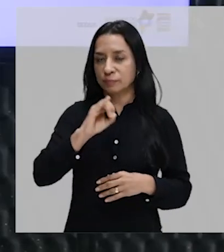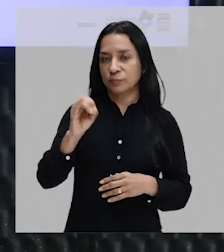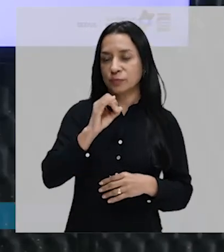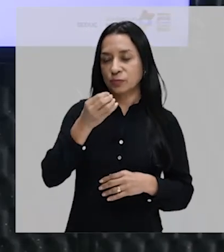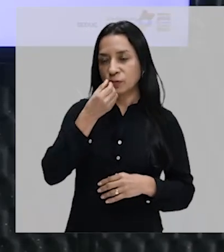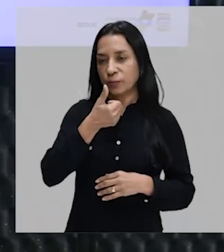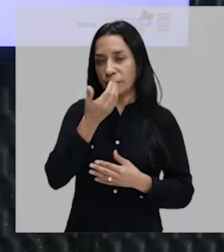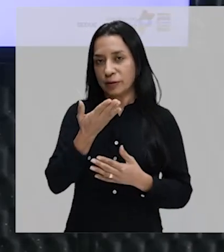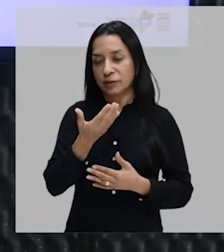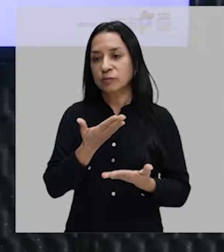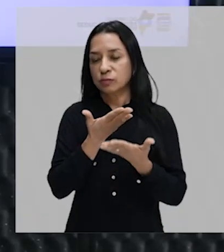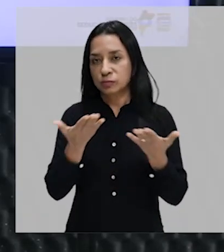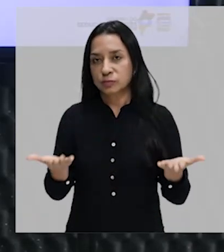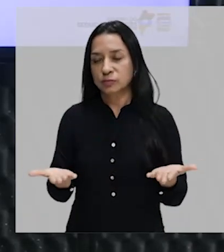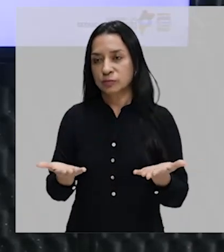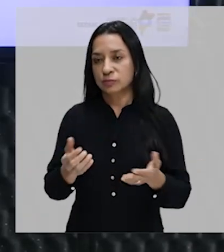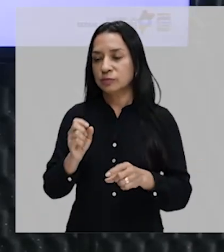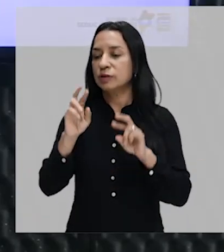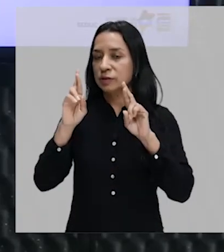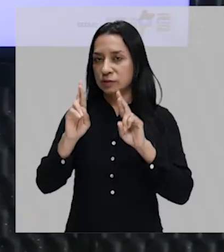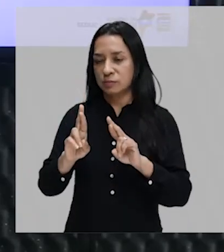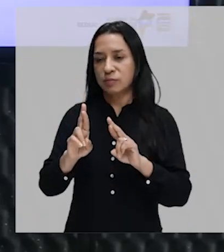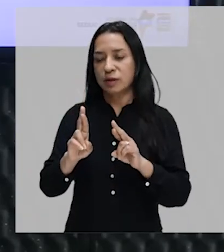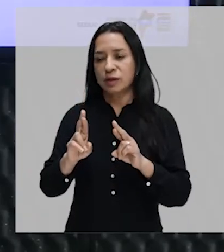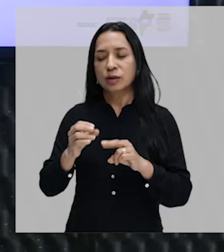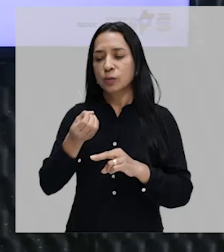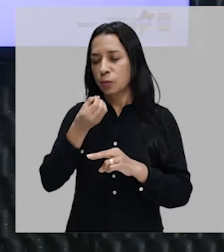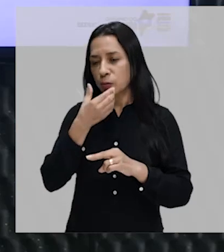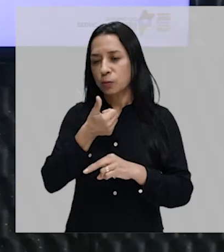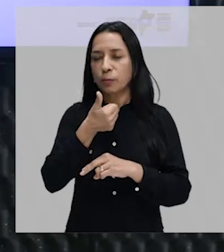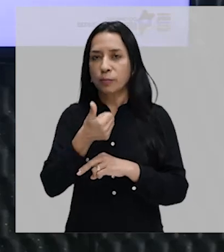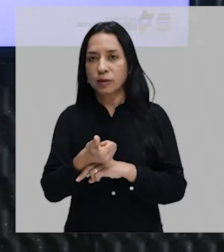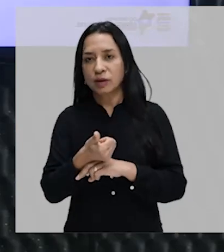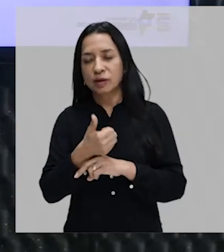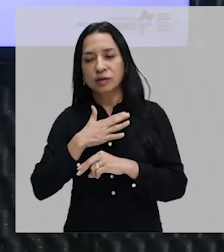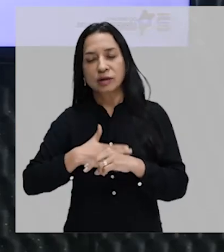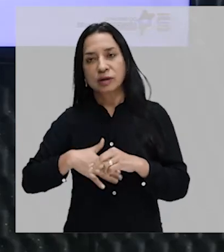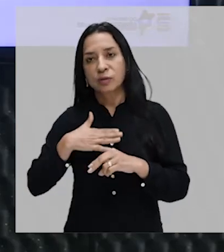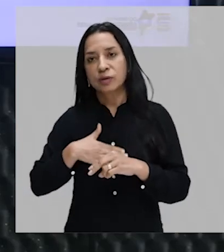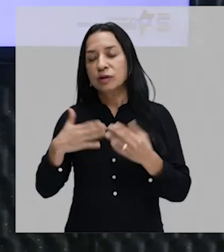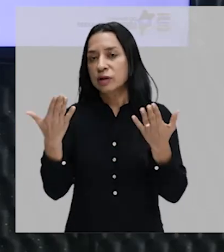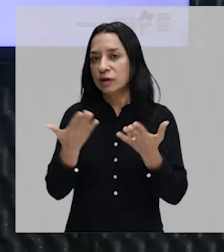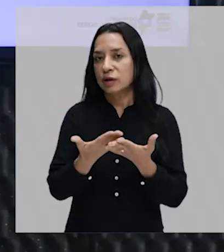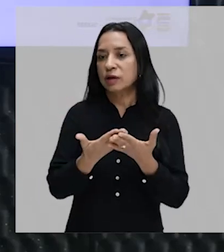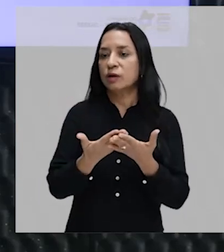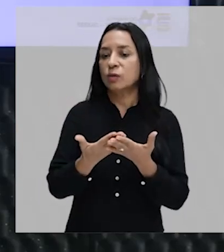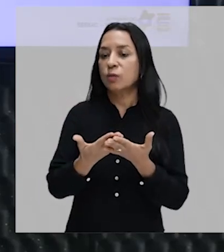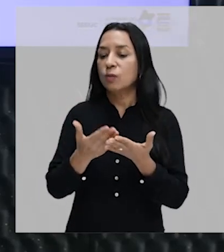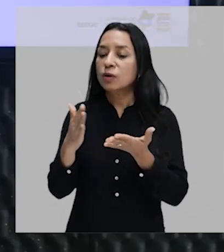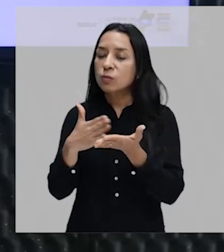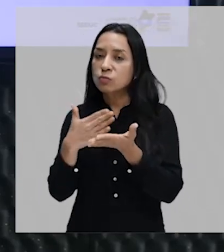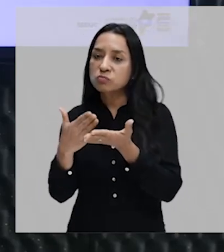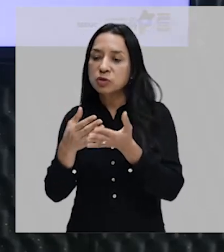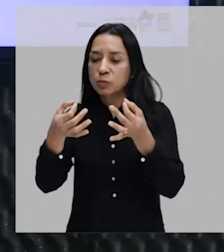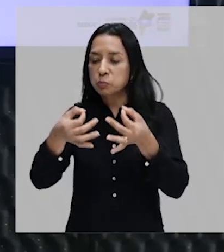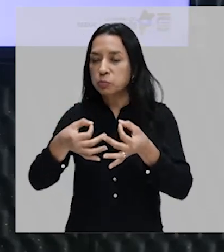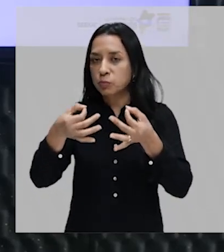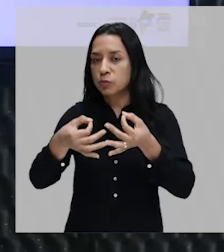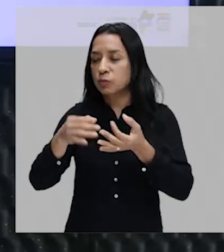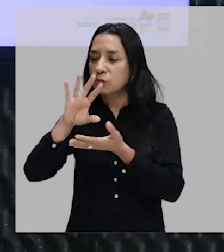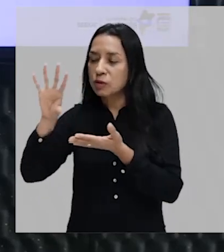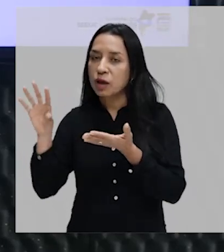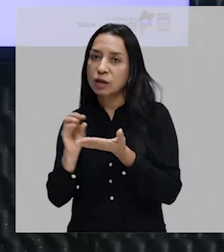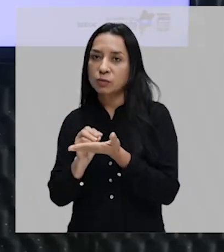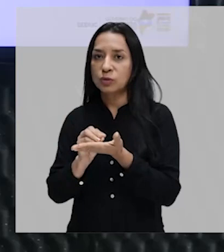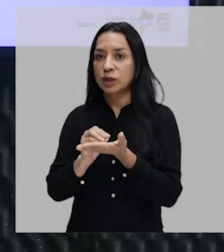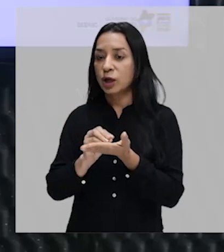pessoal, tudo bem com vocês? Eu espero que esteja tudo bem, tudo tranquilo. Espero que vocês agora estejam com o caderno prontinho para anotar